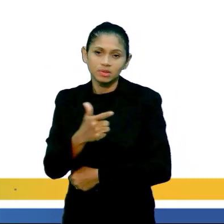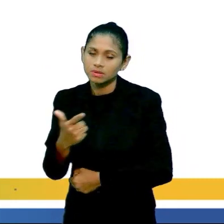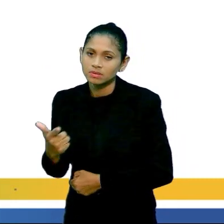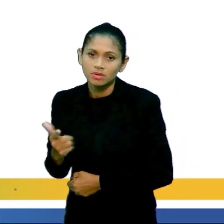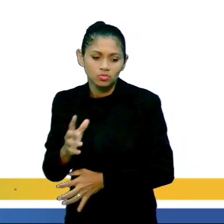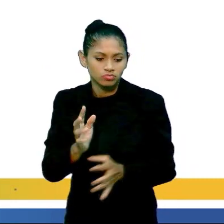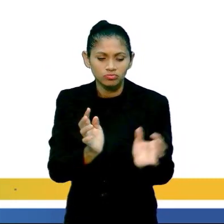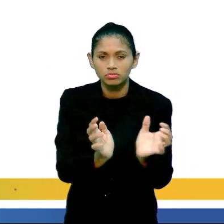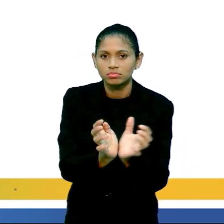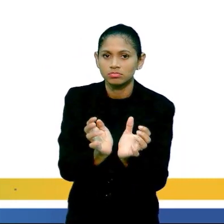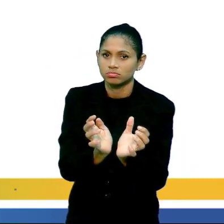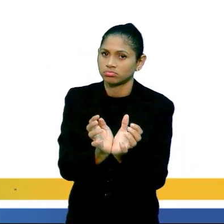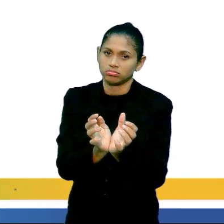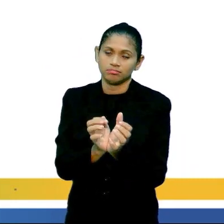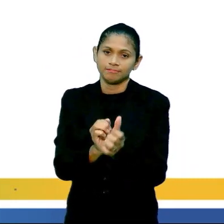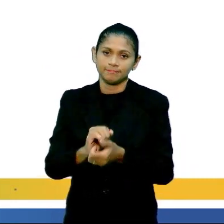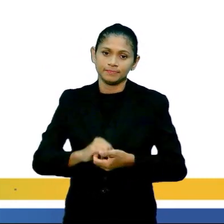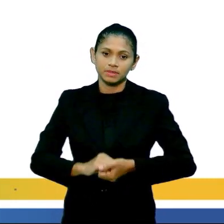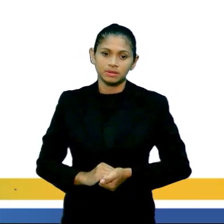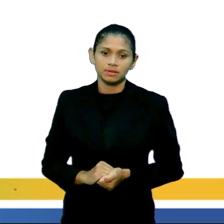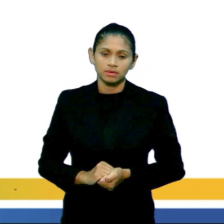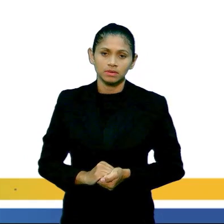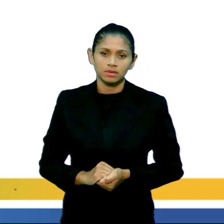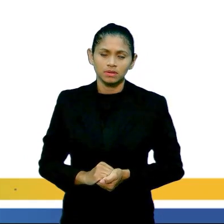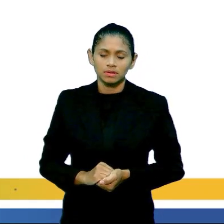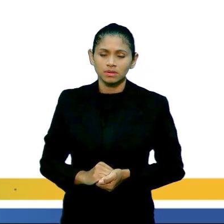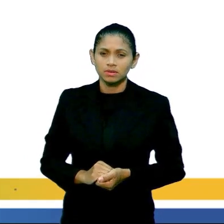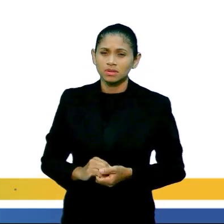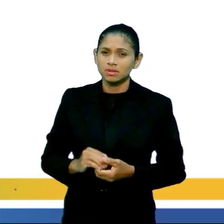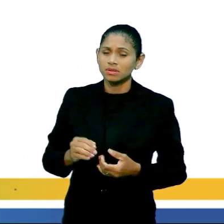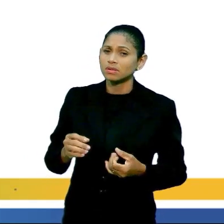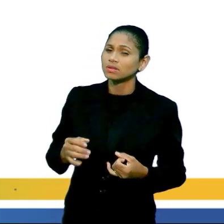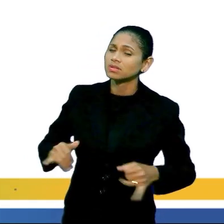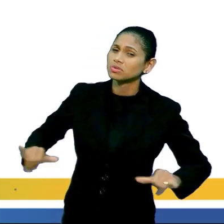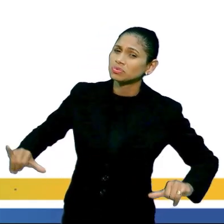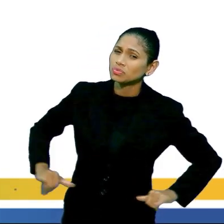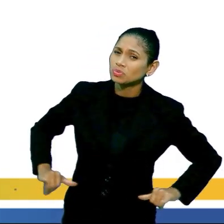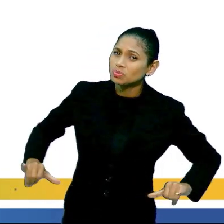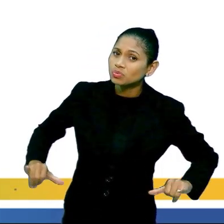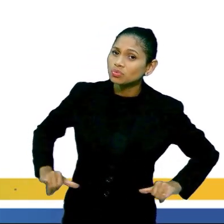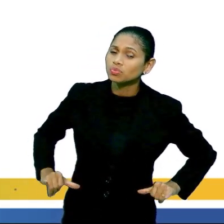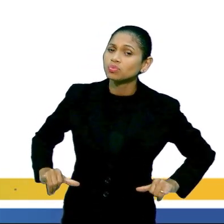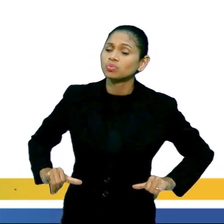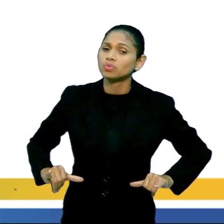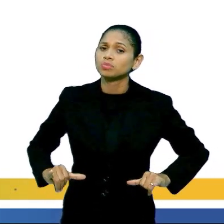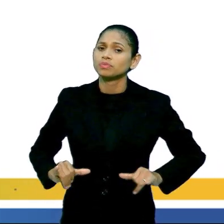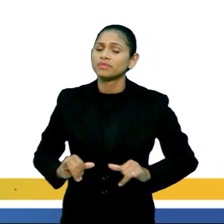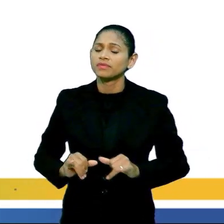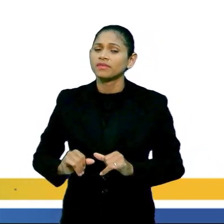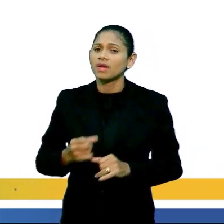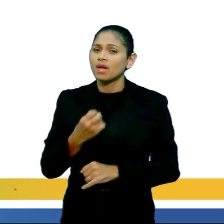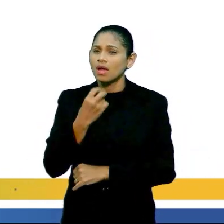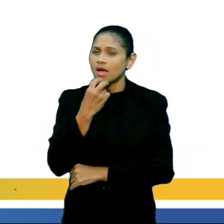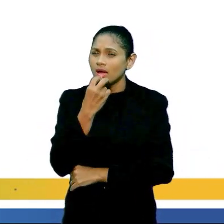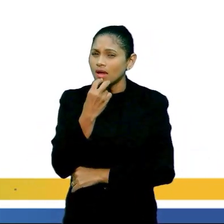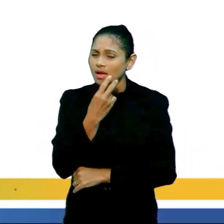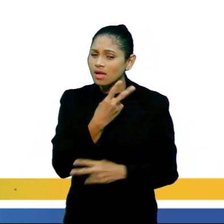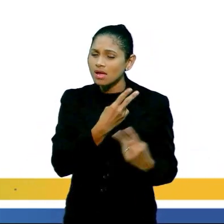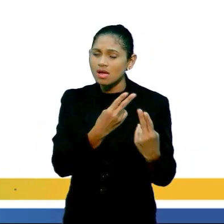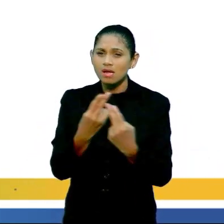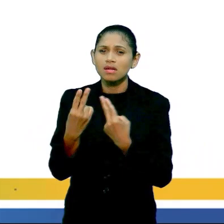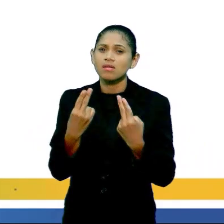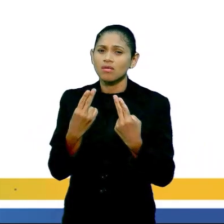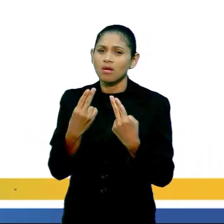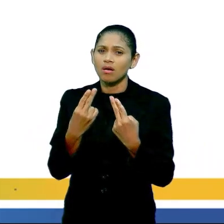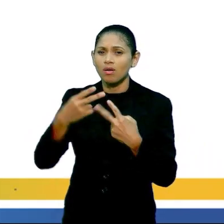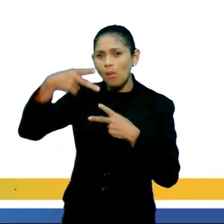quer dizer eu não pertenço a nenhum rebanho. Se sofrer é ser como a cabra, então sim, eu sou, não duvide.